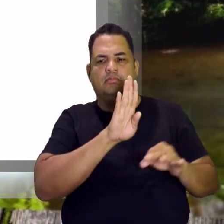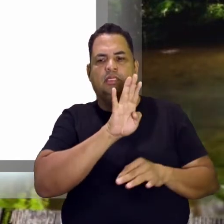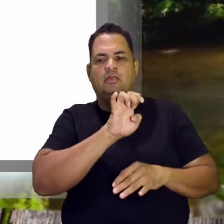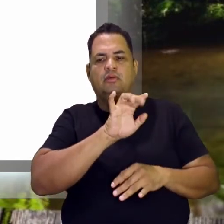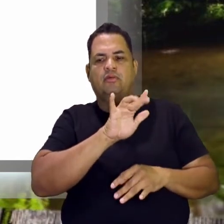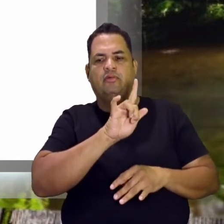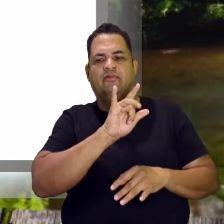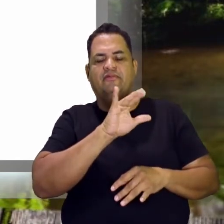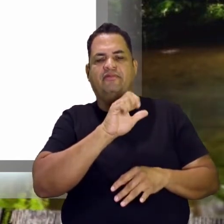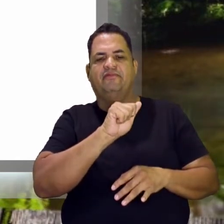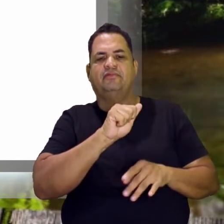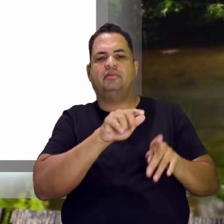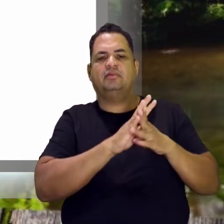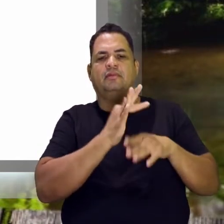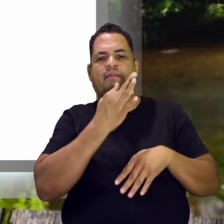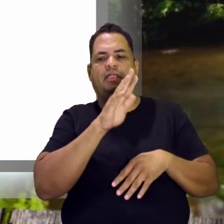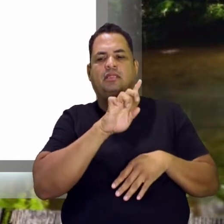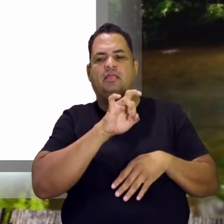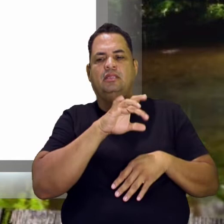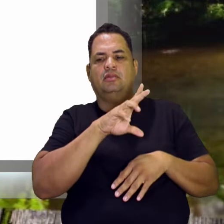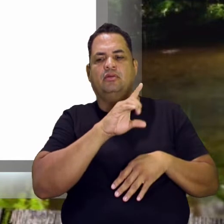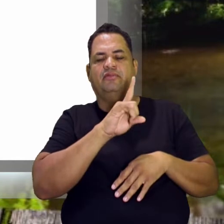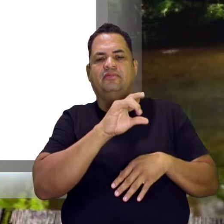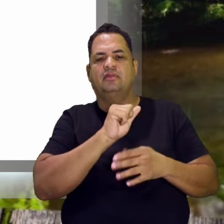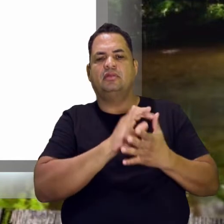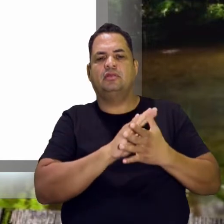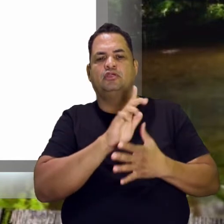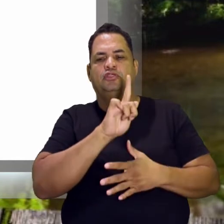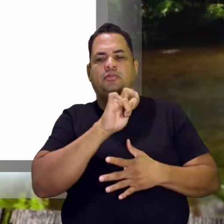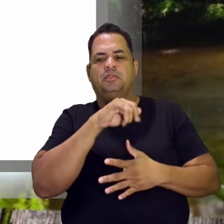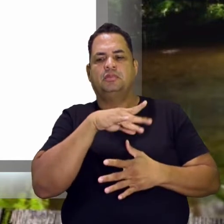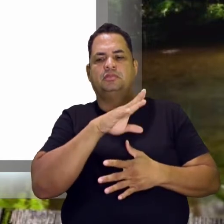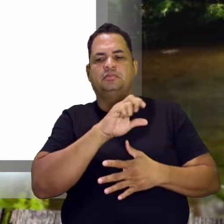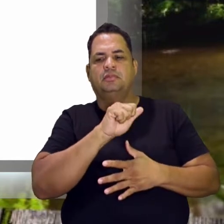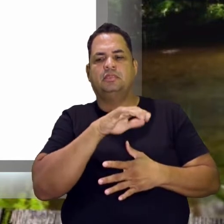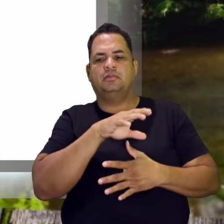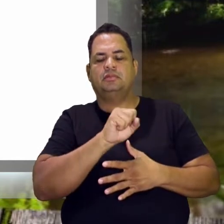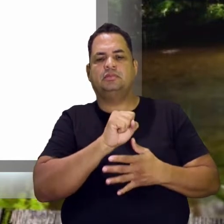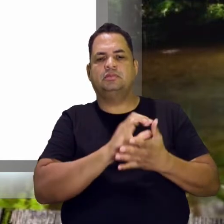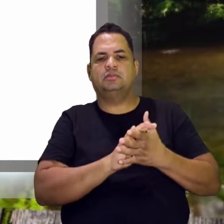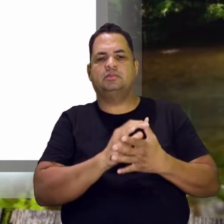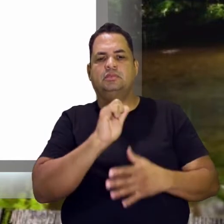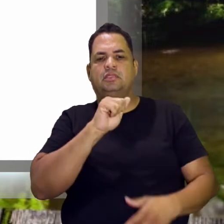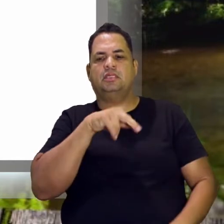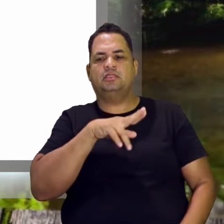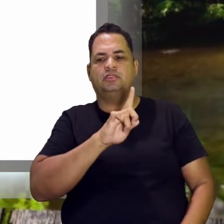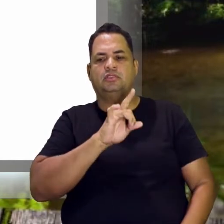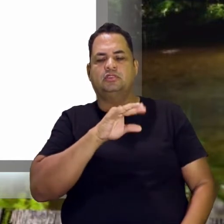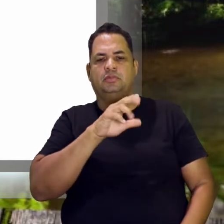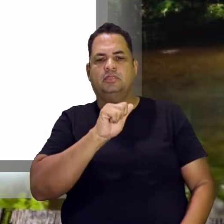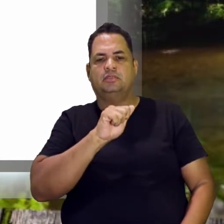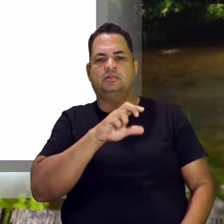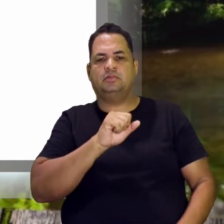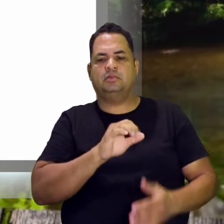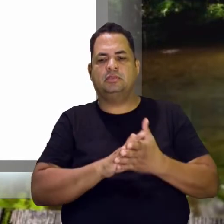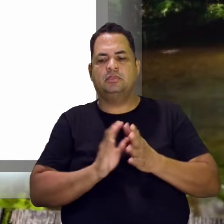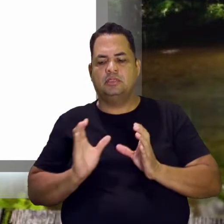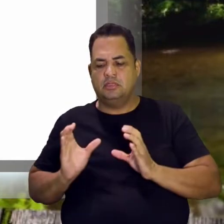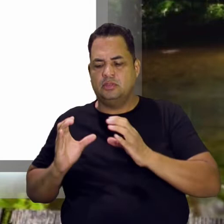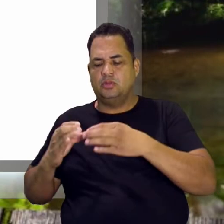briófitas, pteridófitas, gimnospermas e angiospermas. E assim também com o grupo